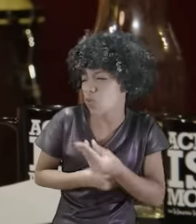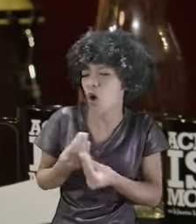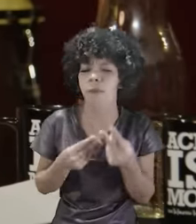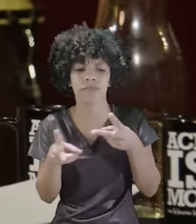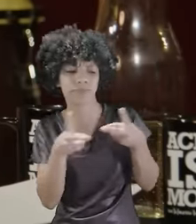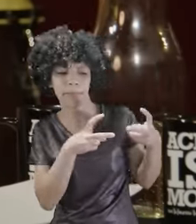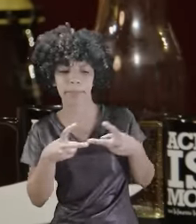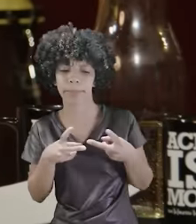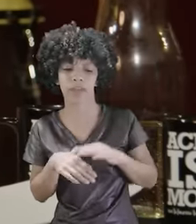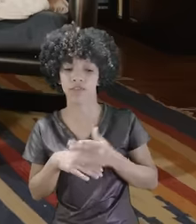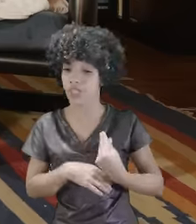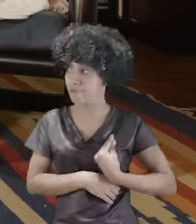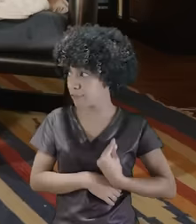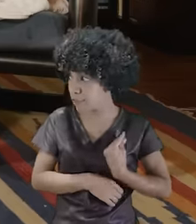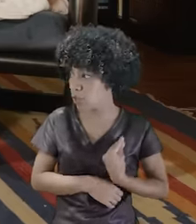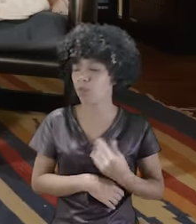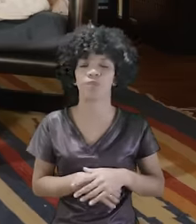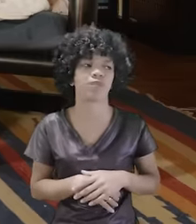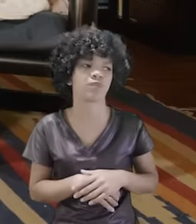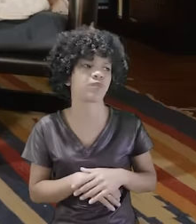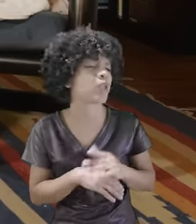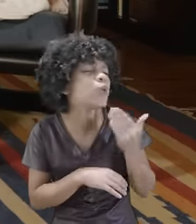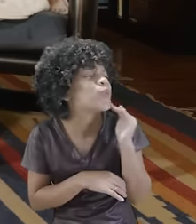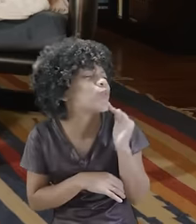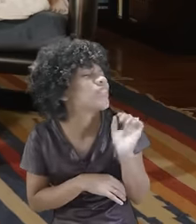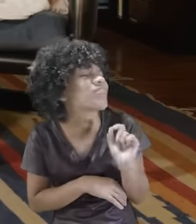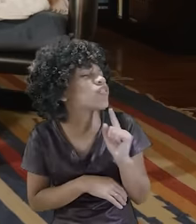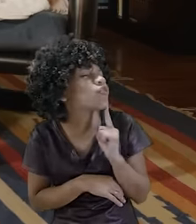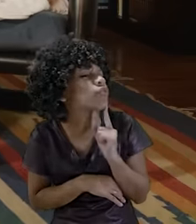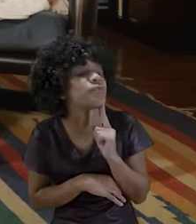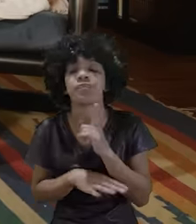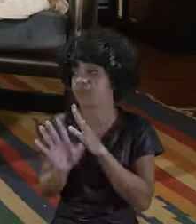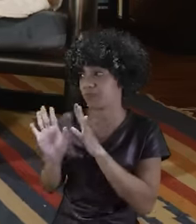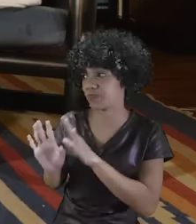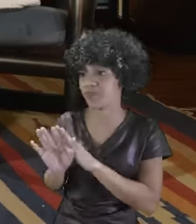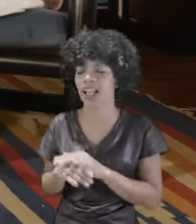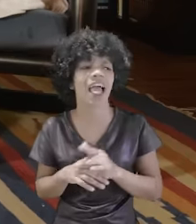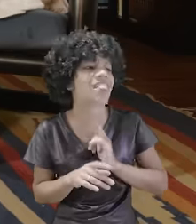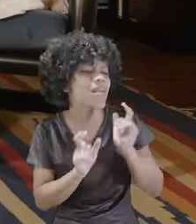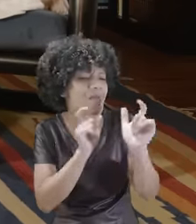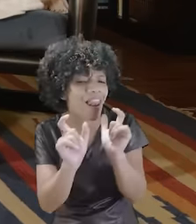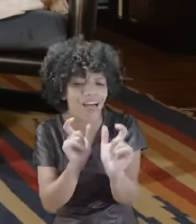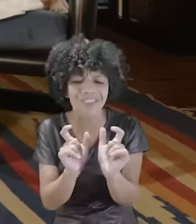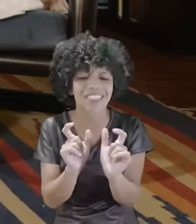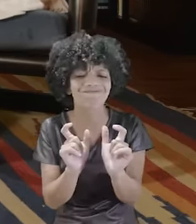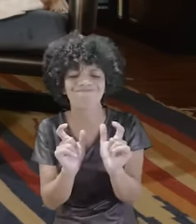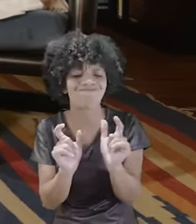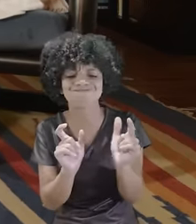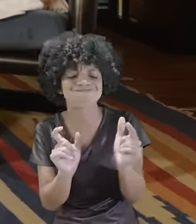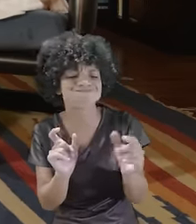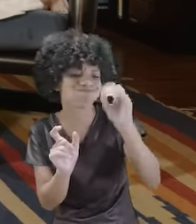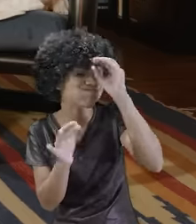que que você vinda de lá e não entendi sua pergunta bom é o tempo palavras que não tem não fica